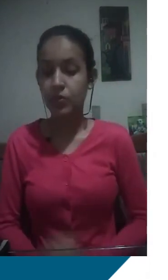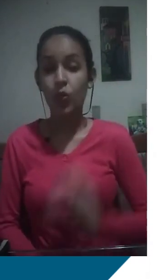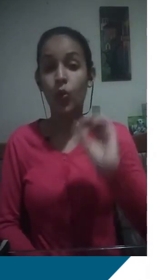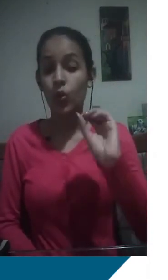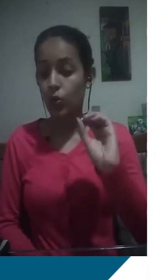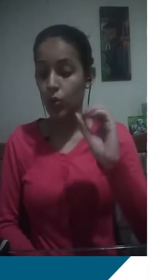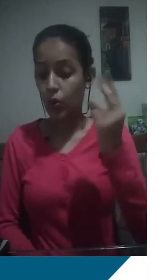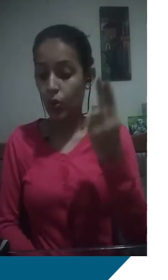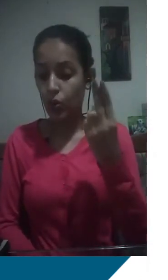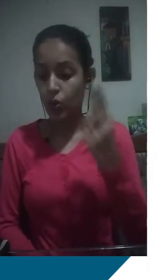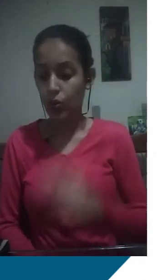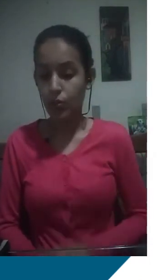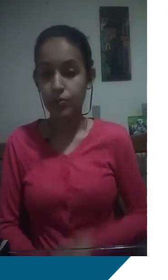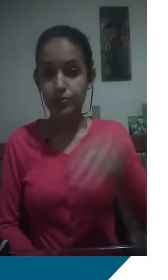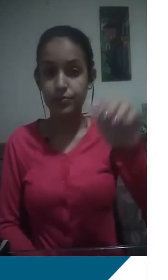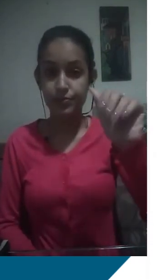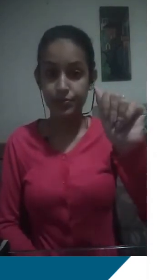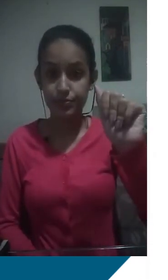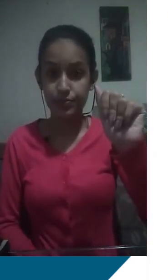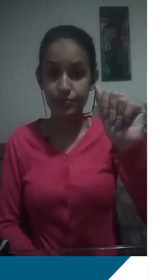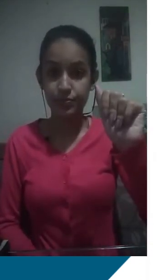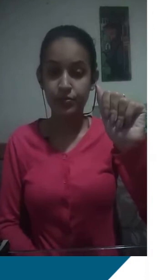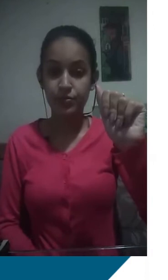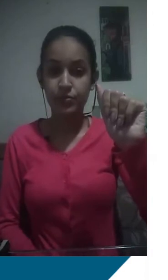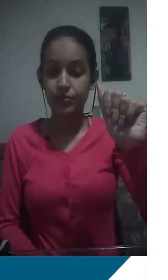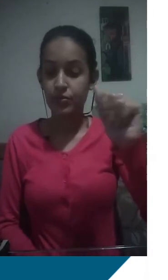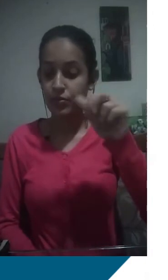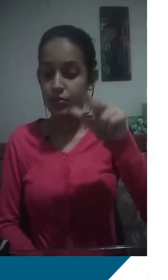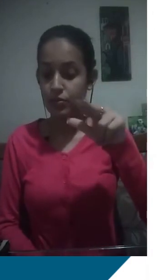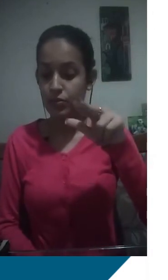de alfa é igual a grau Celsius elevado a menos 1. Beleza?